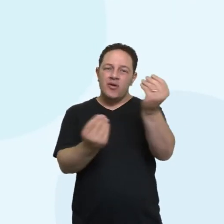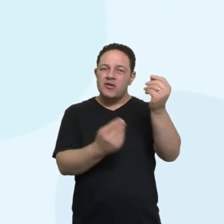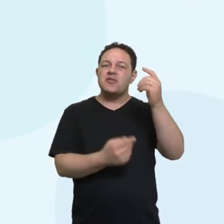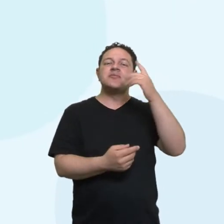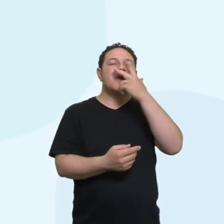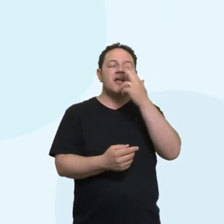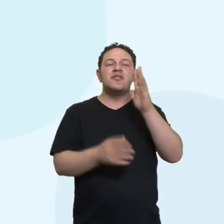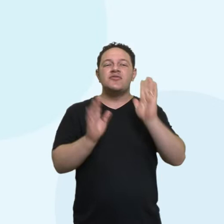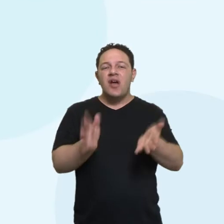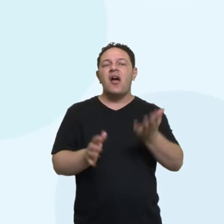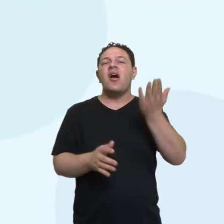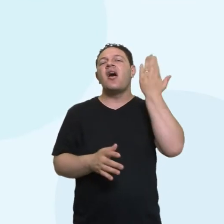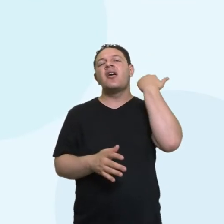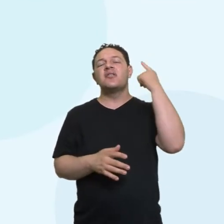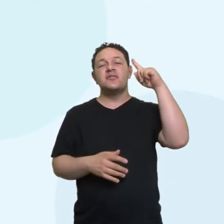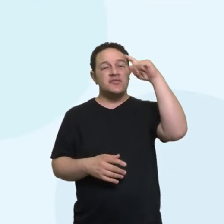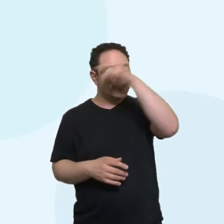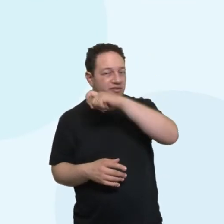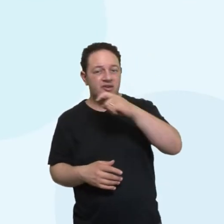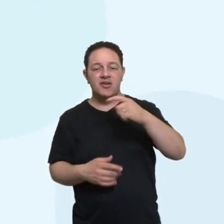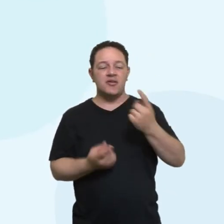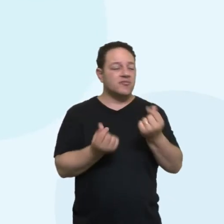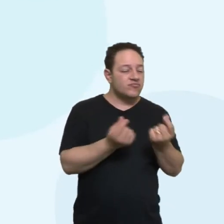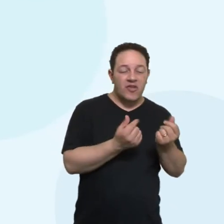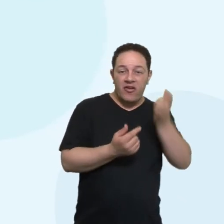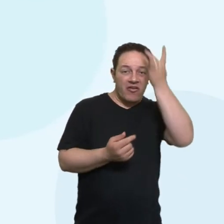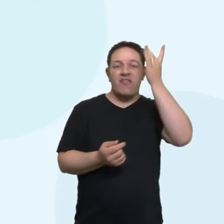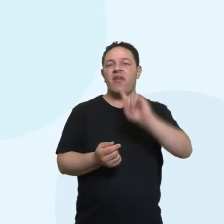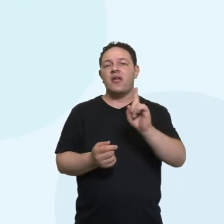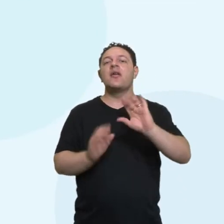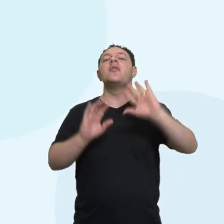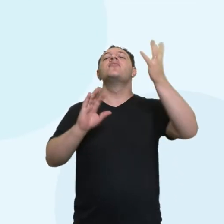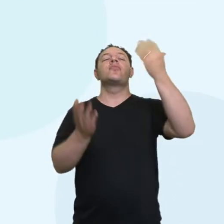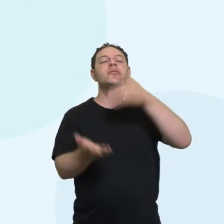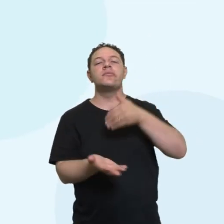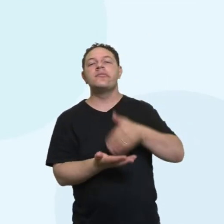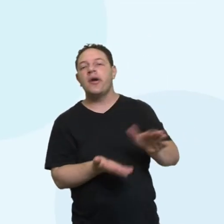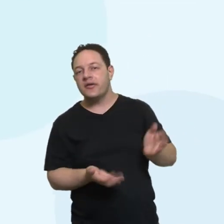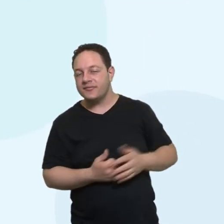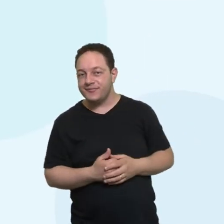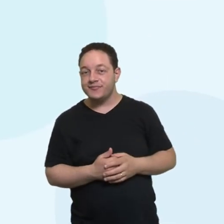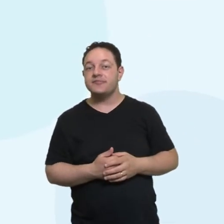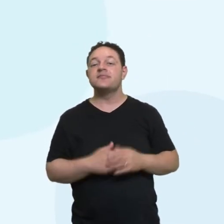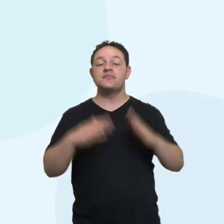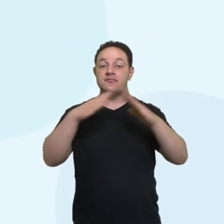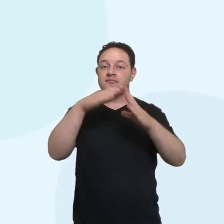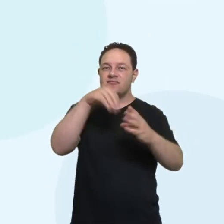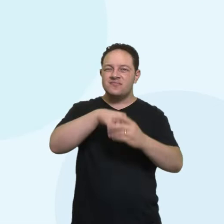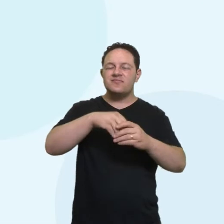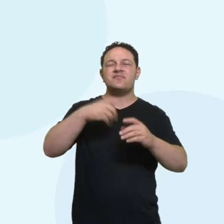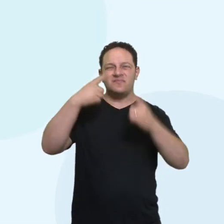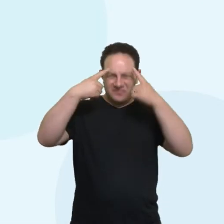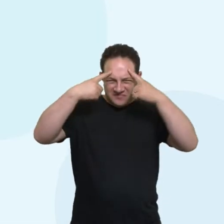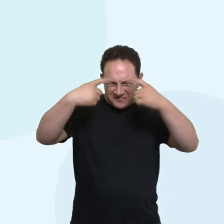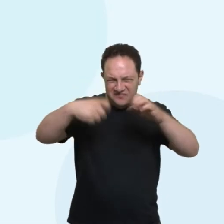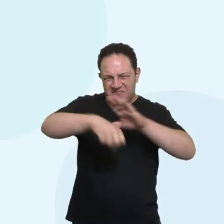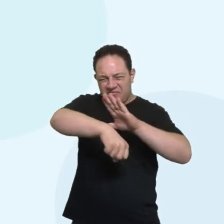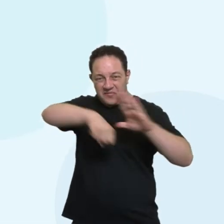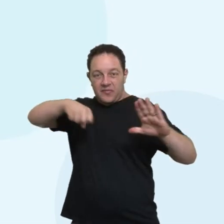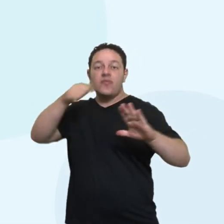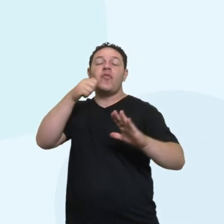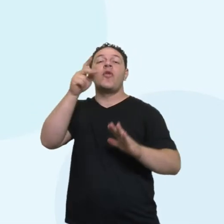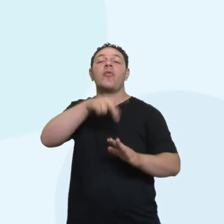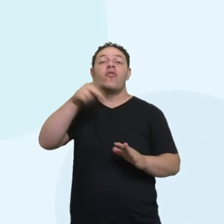situação de vulnerabilidade socioeconômica imagine perdendo o emprego violência doméstica a professora Sandra